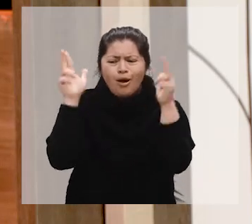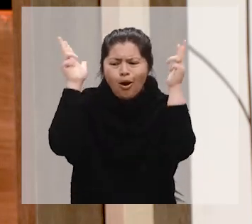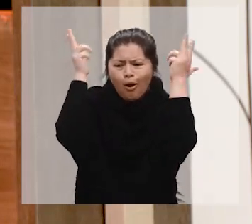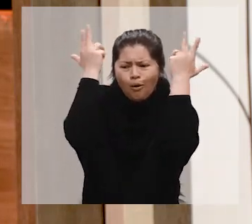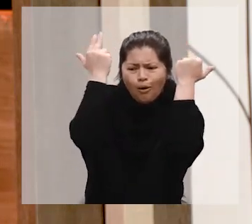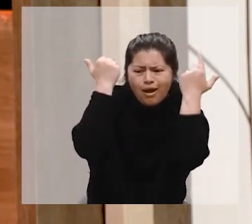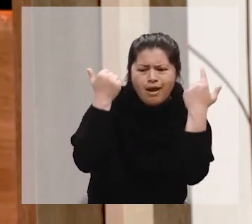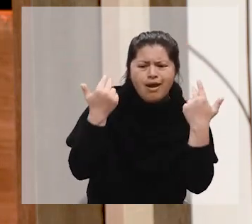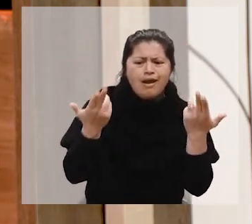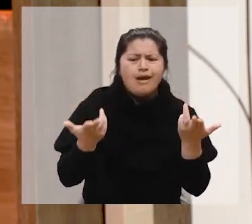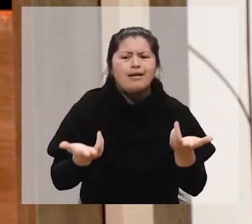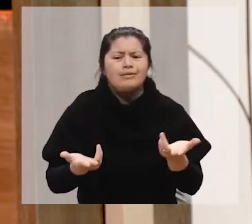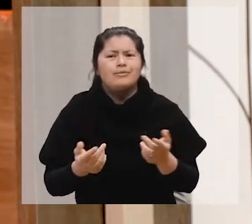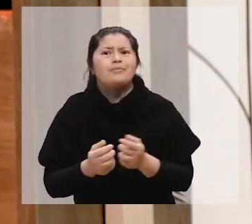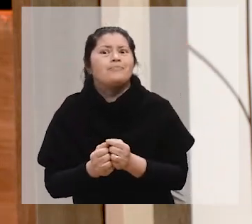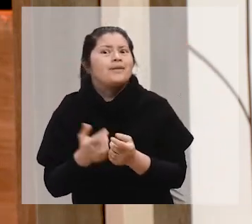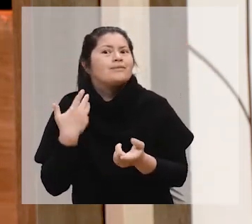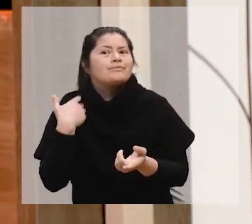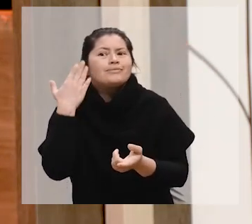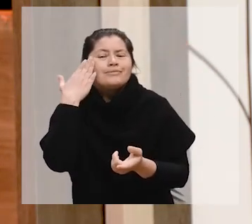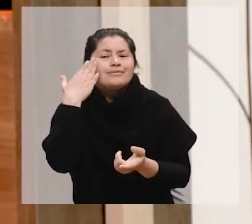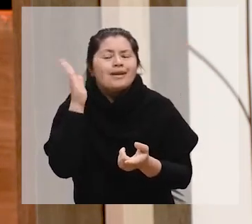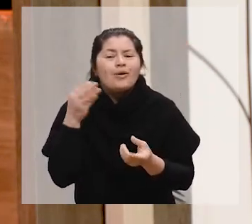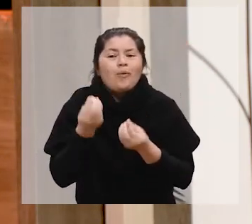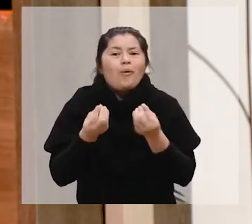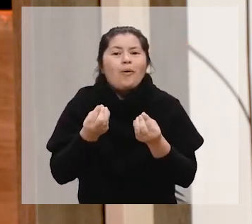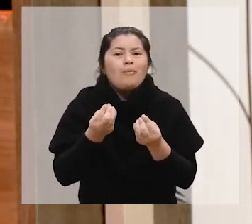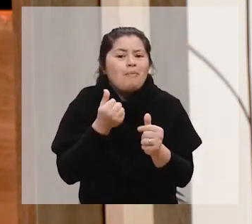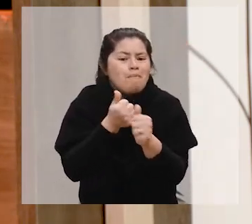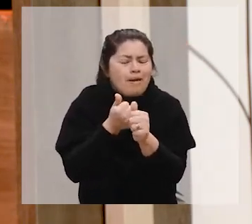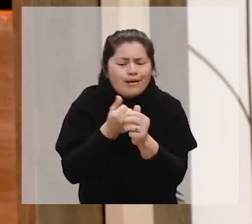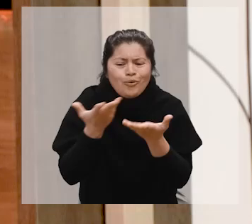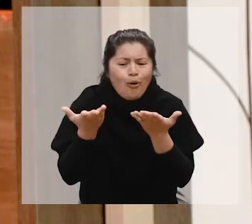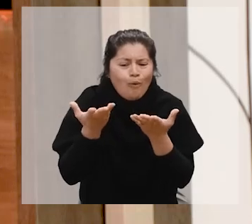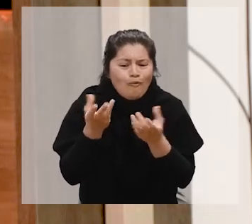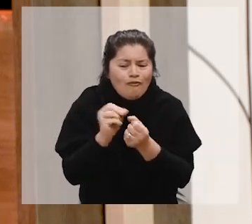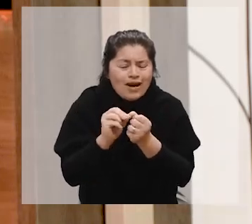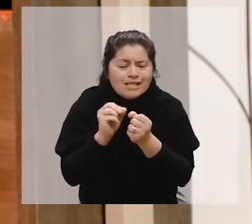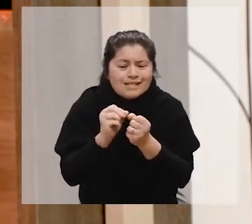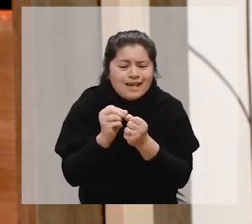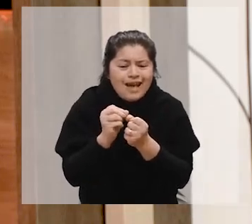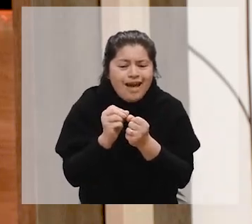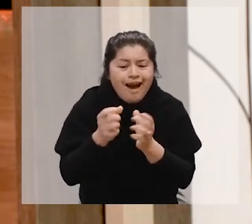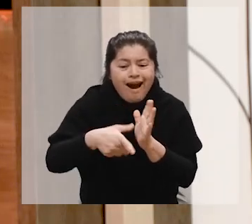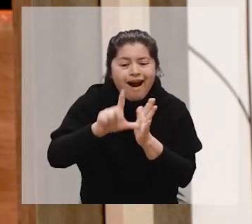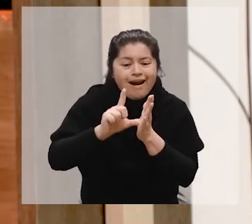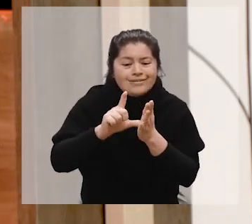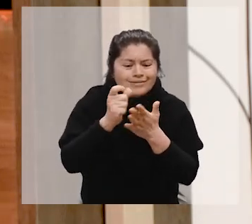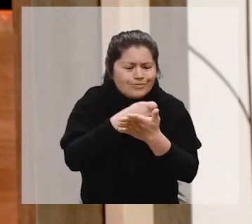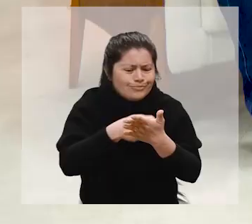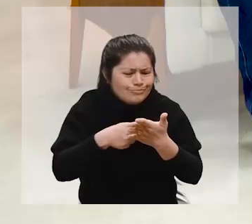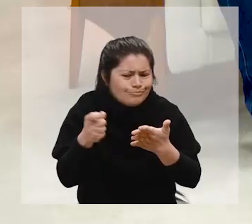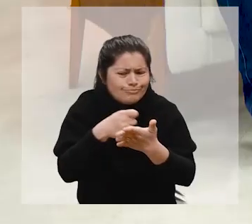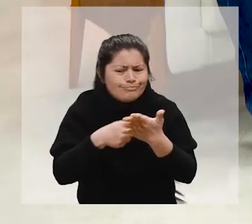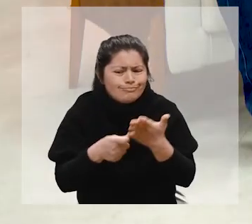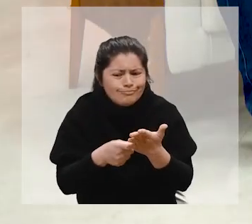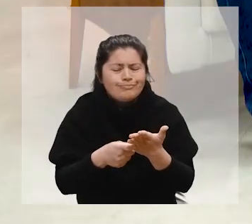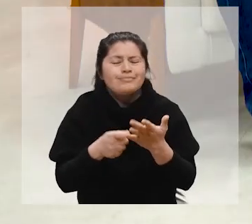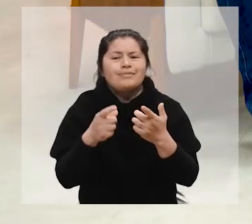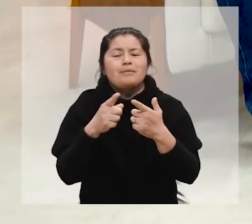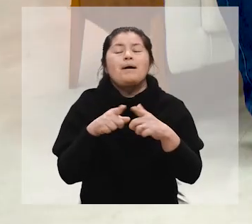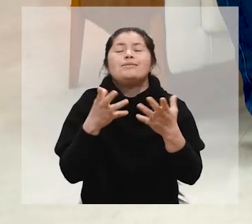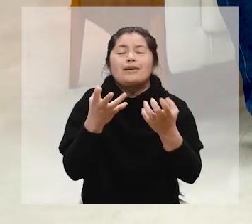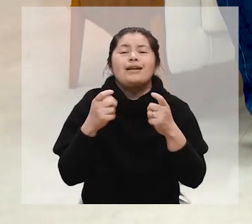coelho, mas estava dentro da minha cabeça, e eu não sou nem de perto desenhista, então eu não tinha nem como fazer um esboço para